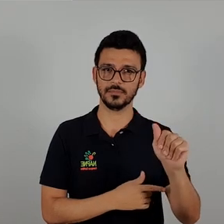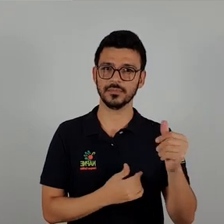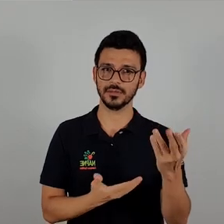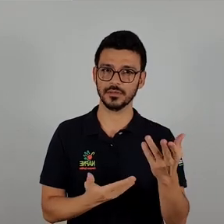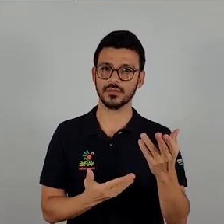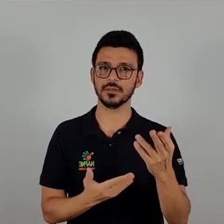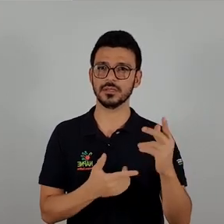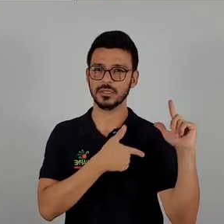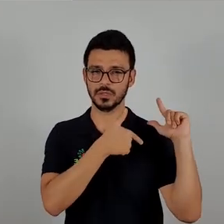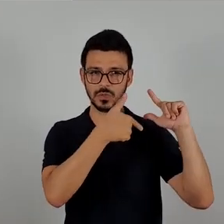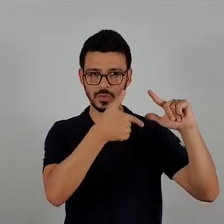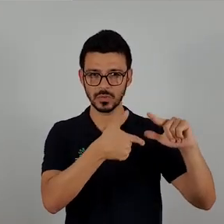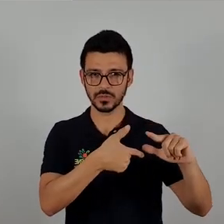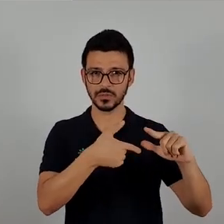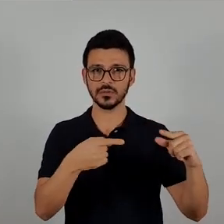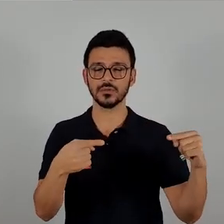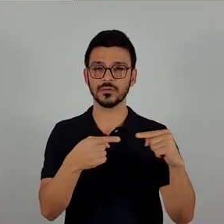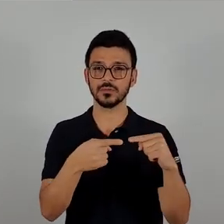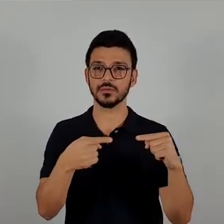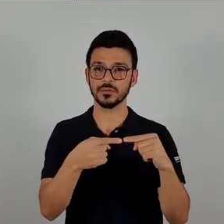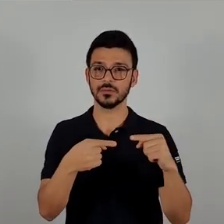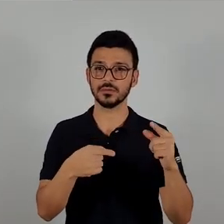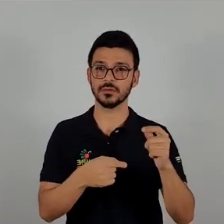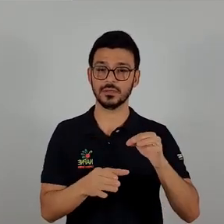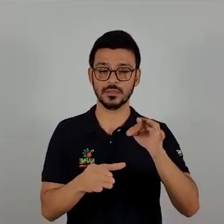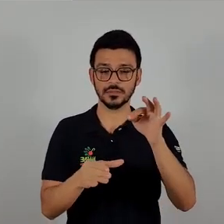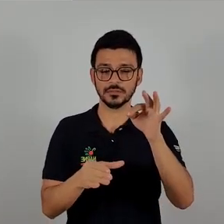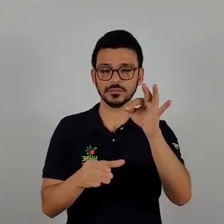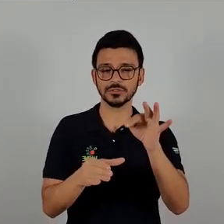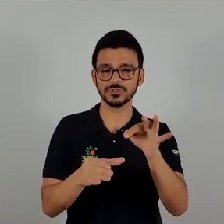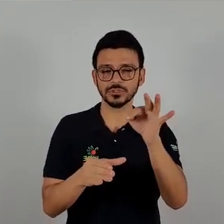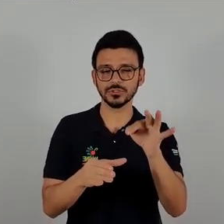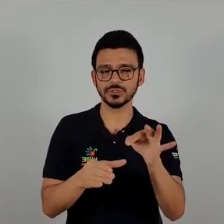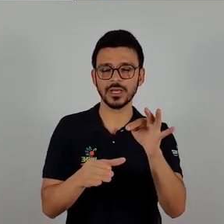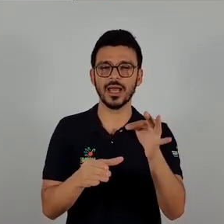duas. Então eu pegaria lá as folhas da carqueja, por exemplo,